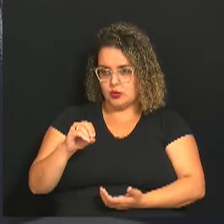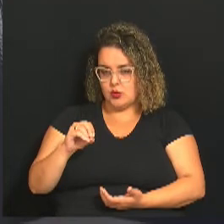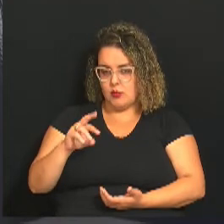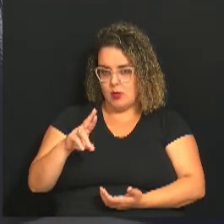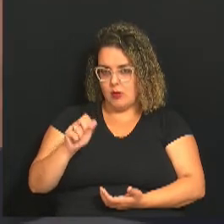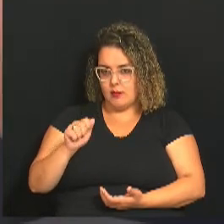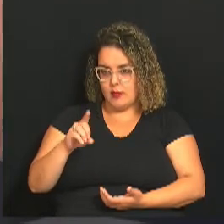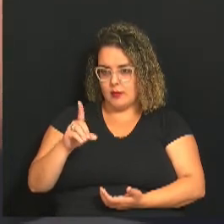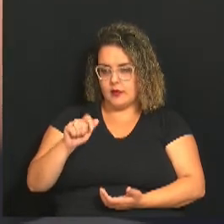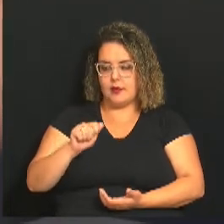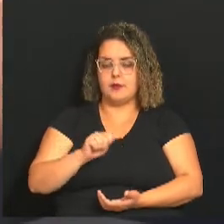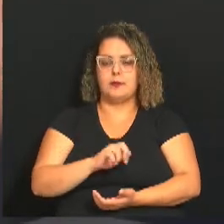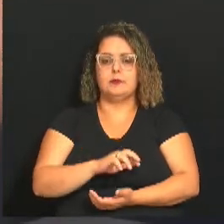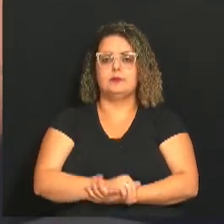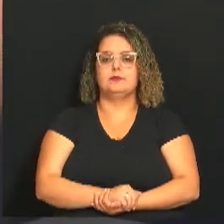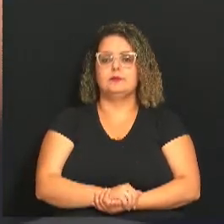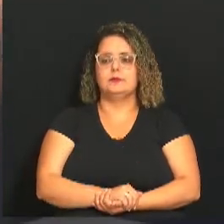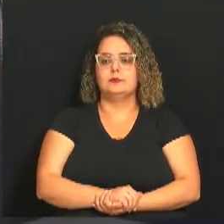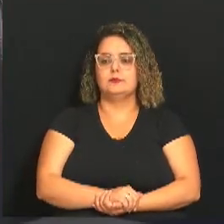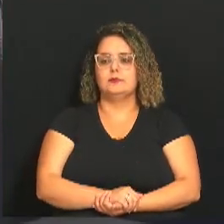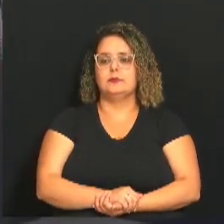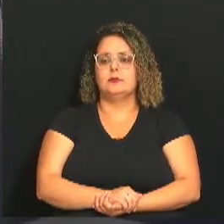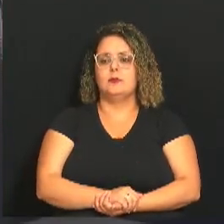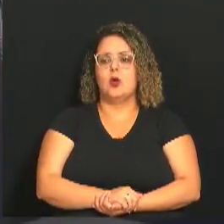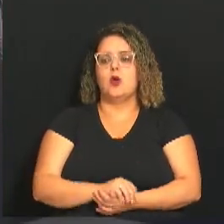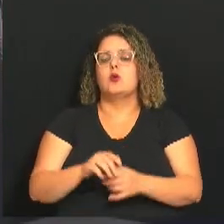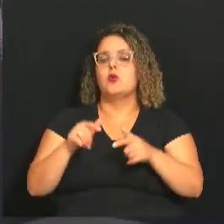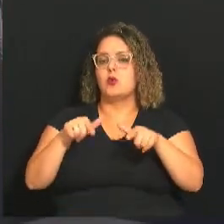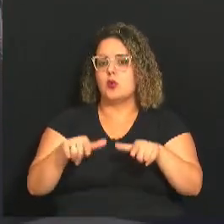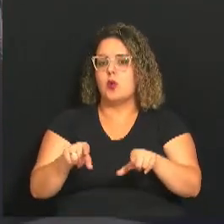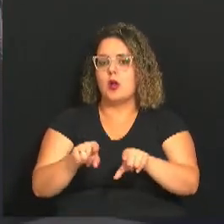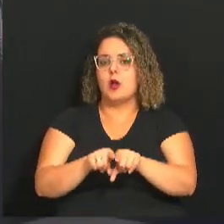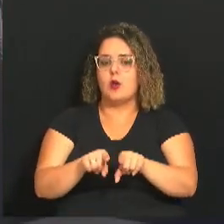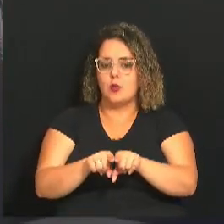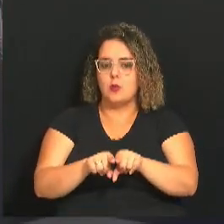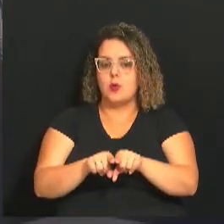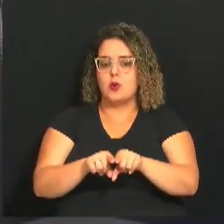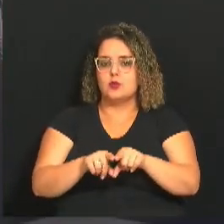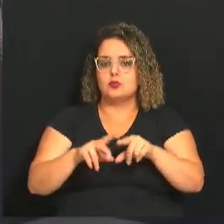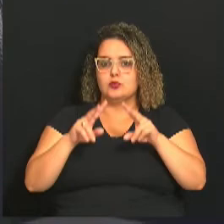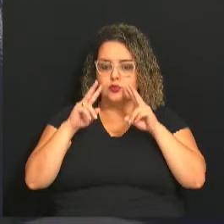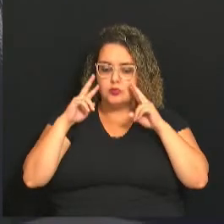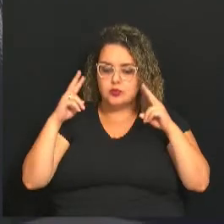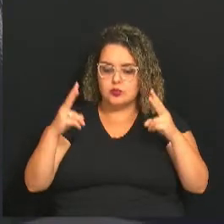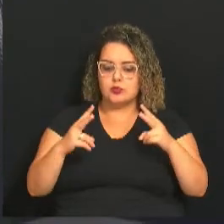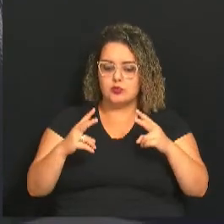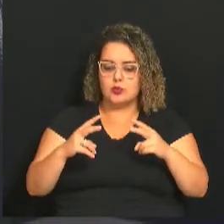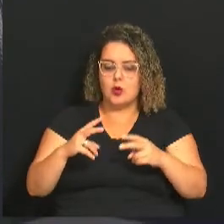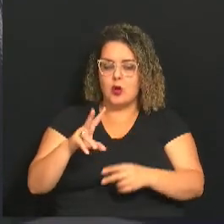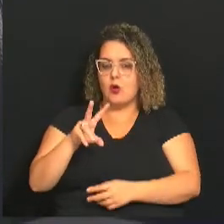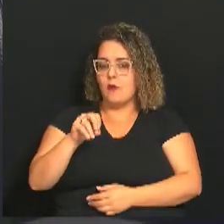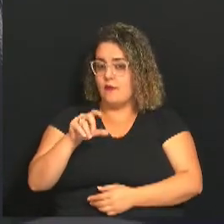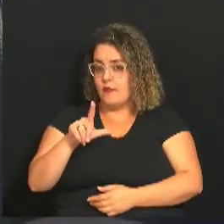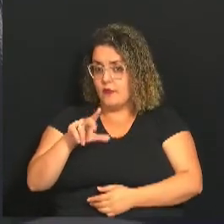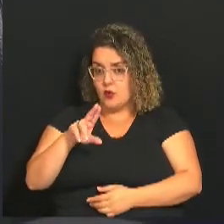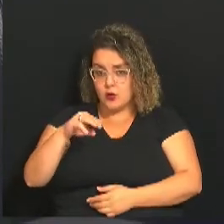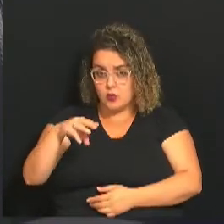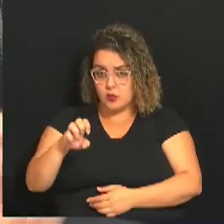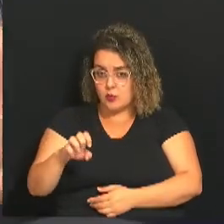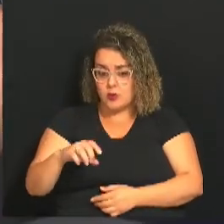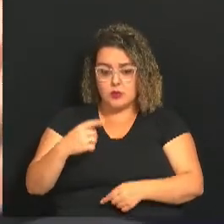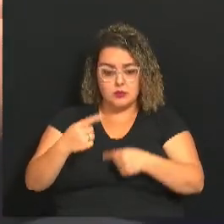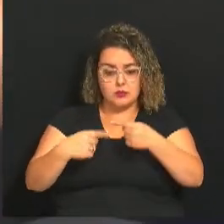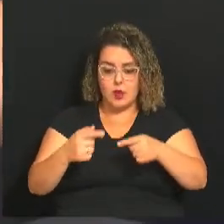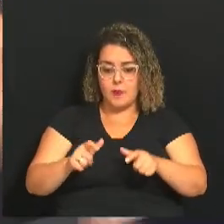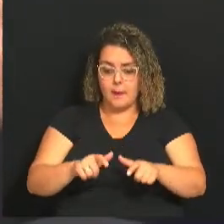tanto do ponto de vista do local, né, como do ponto de vista de volume e de outros